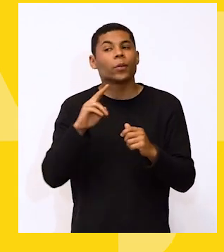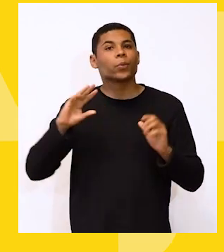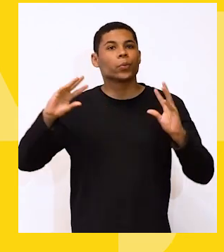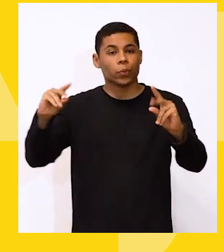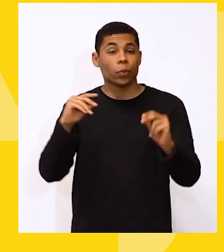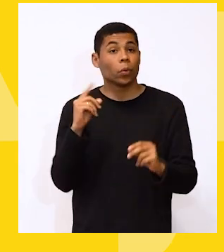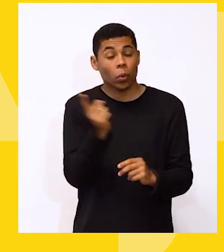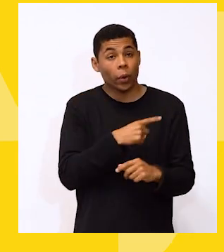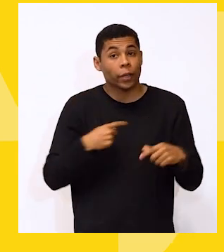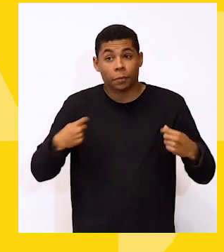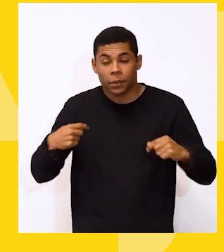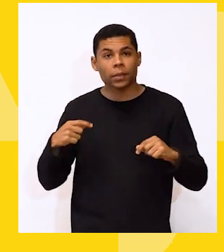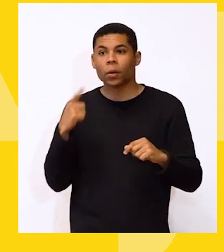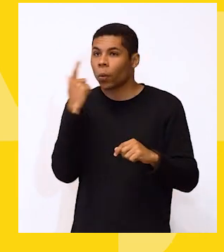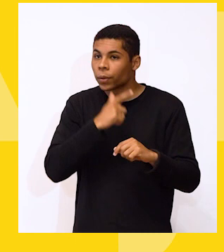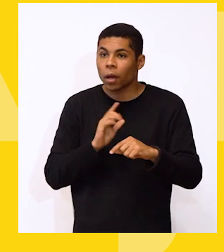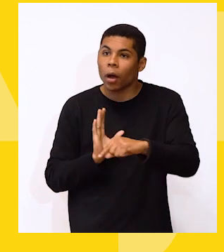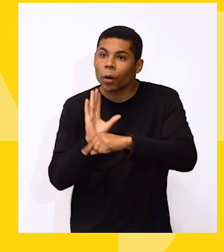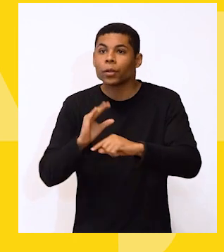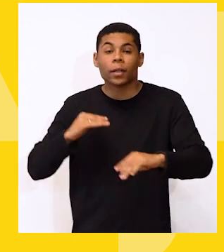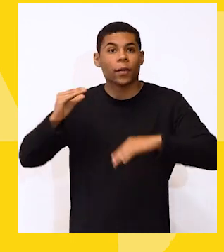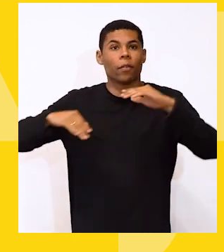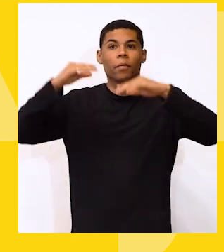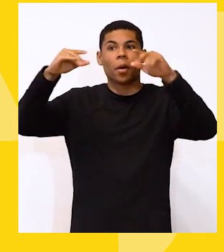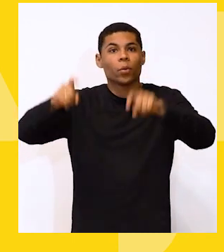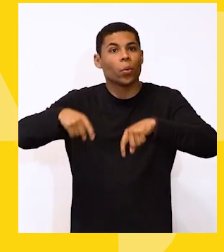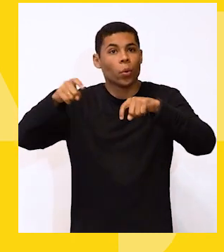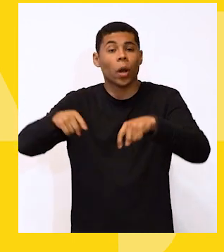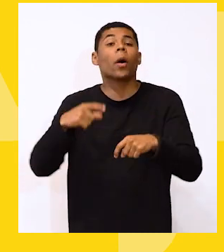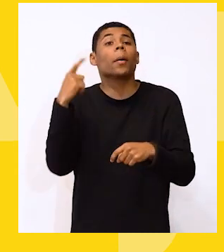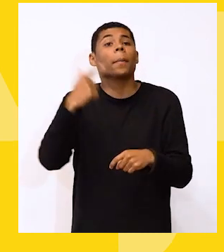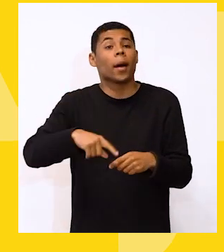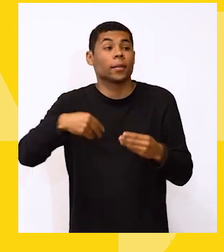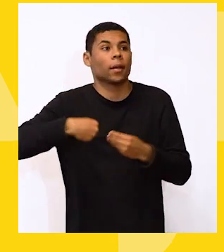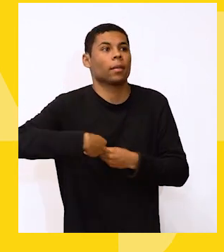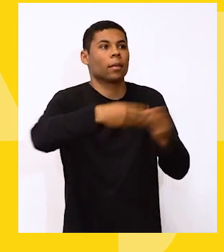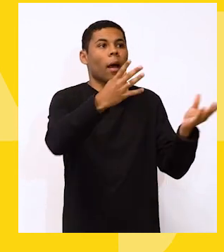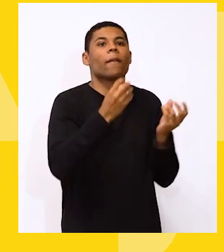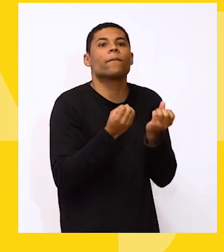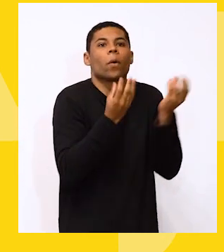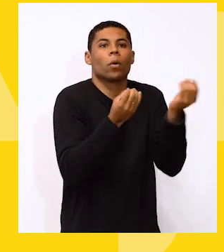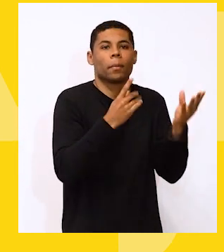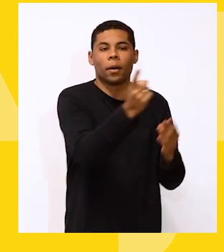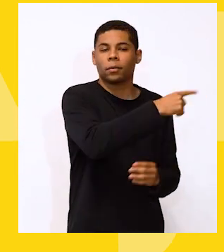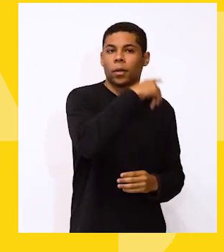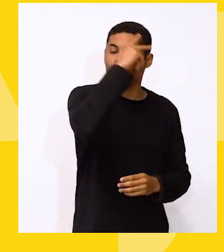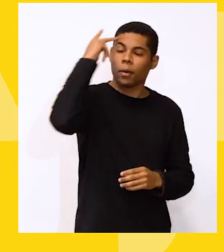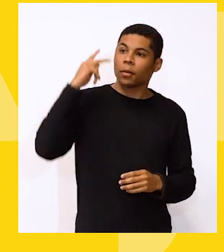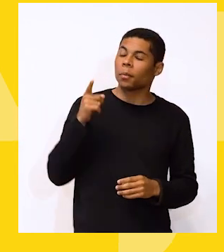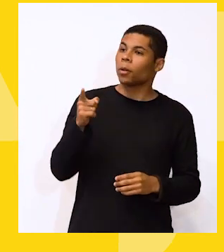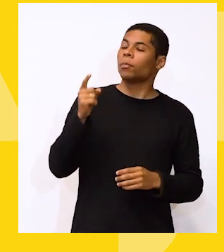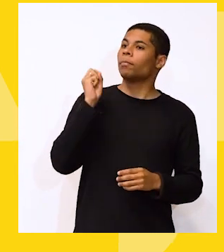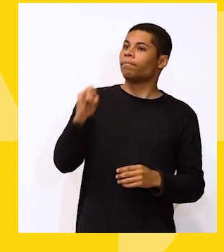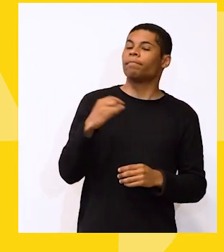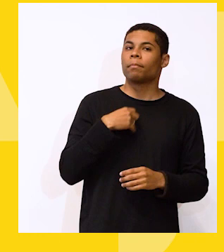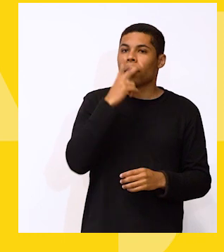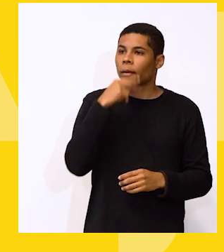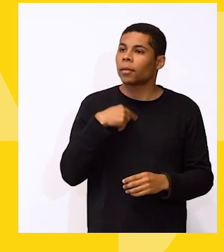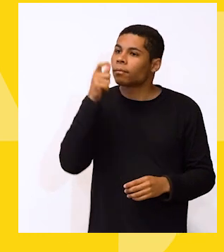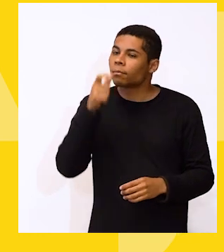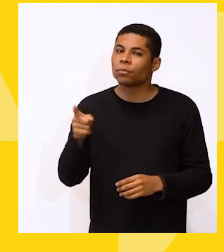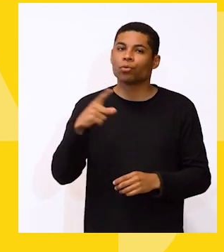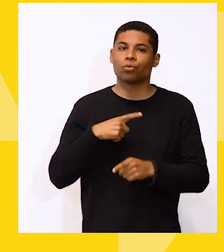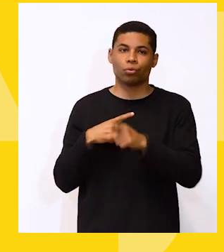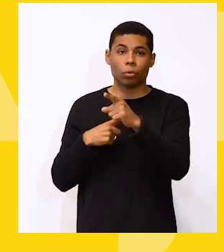você tem que fazer com que chegue informações importantes relevantes para essas pessoas né então tem toda as atrizes né assistência